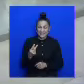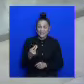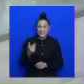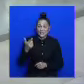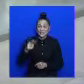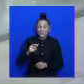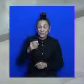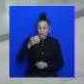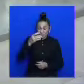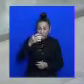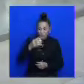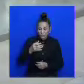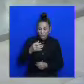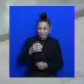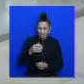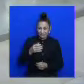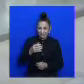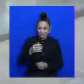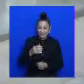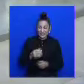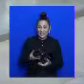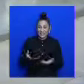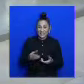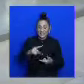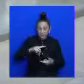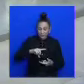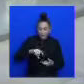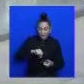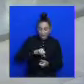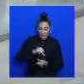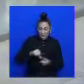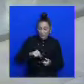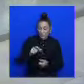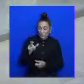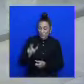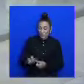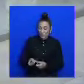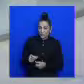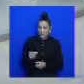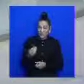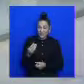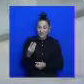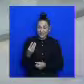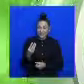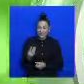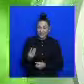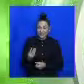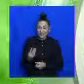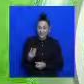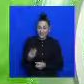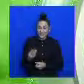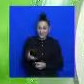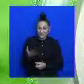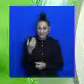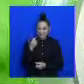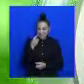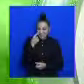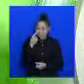Bola que retorna para o nosso suporte superior. E agora a indicação da coluna 3. Bola